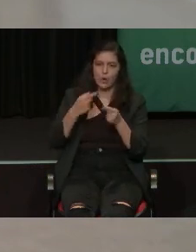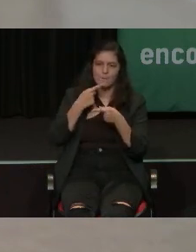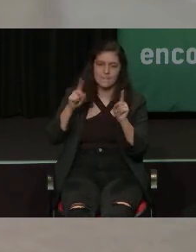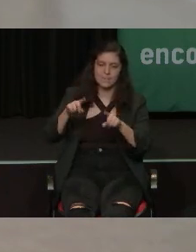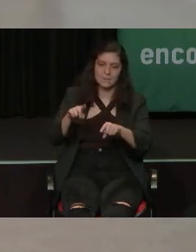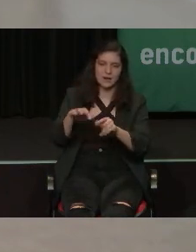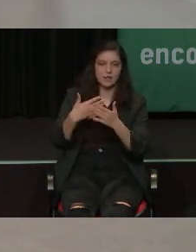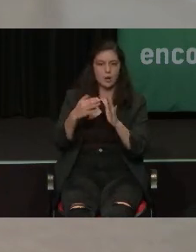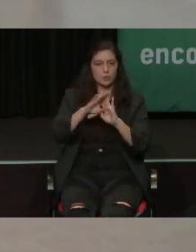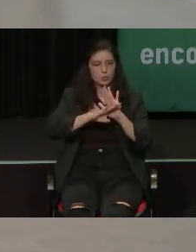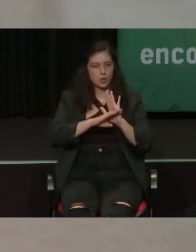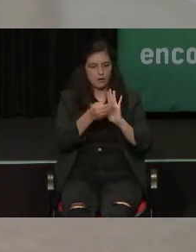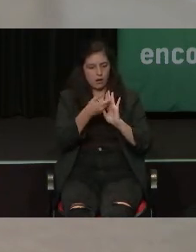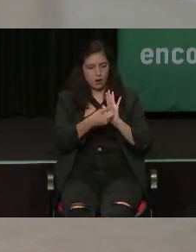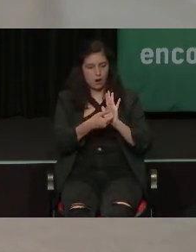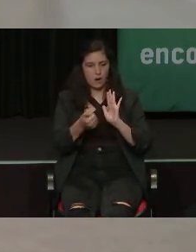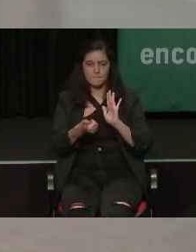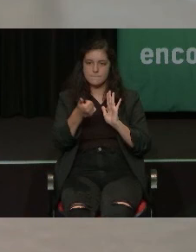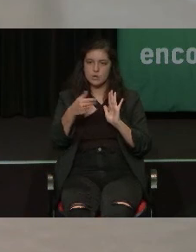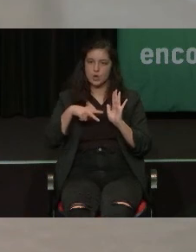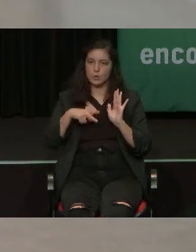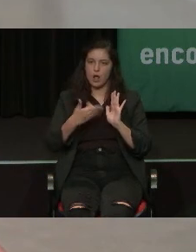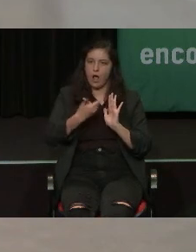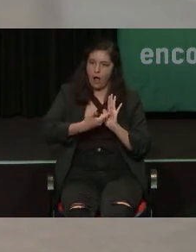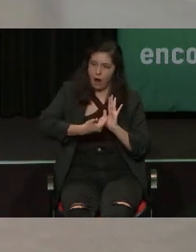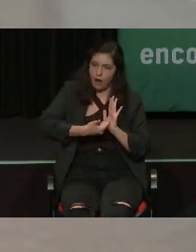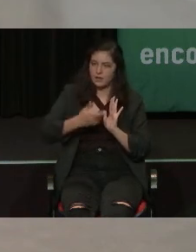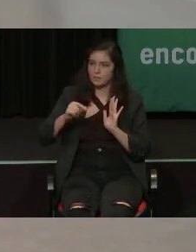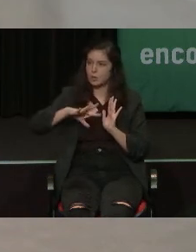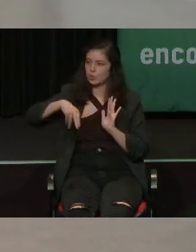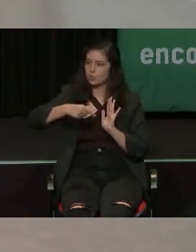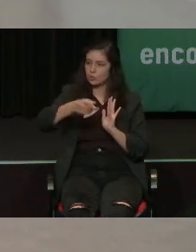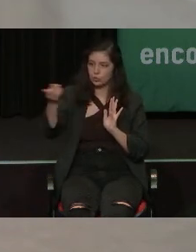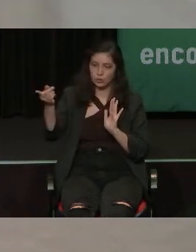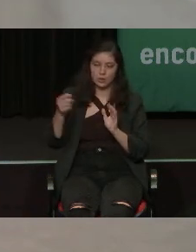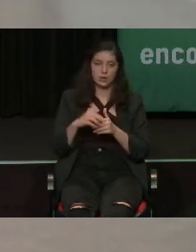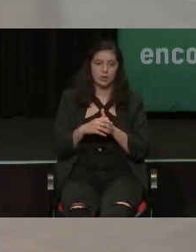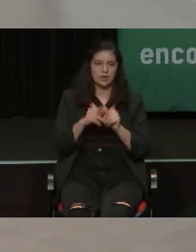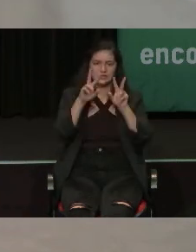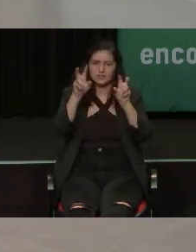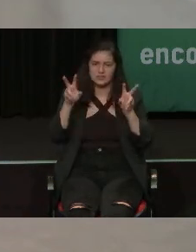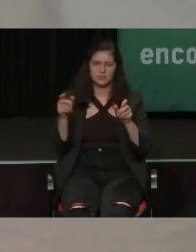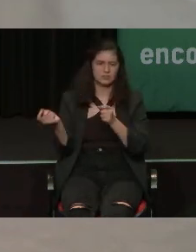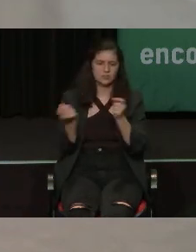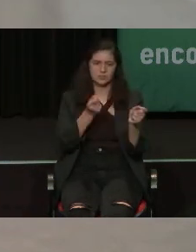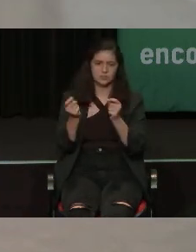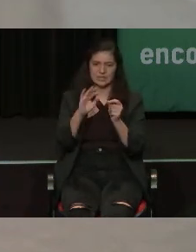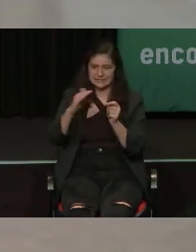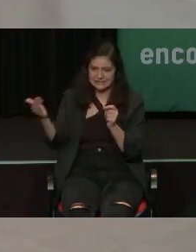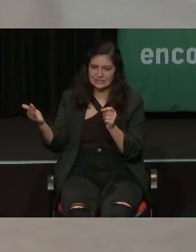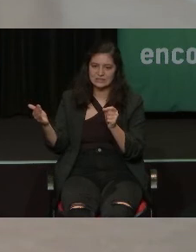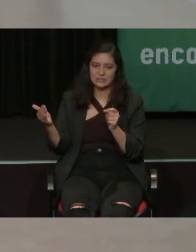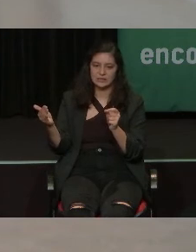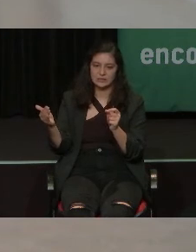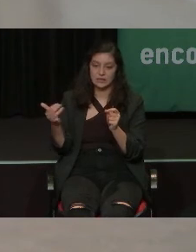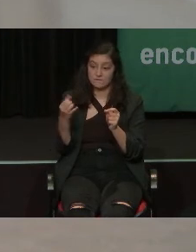oferecendo-nos um programa que demonstra o melhor que se faz no nosso país e no mundo. Entre tantos tópicos que foram debatidos no Ciência